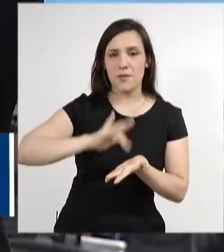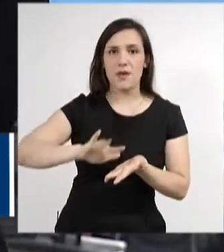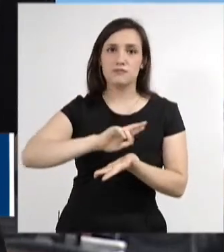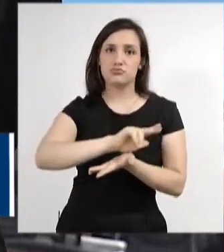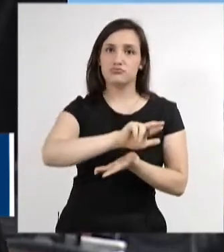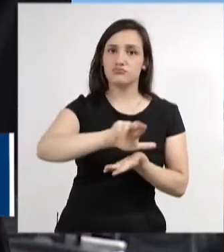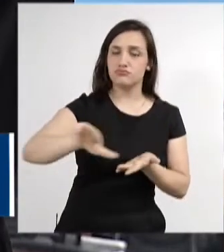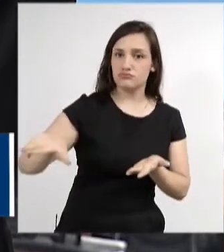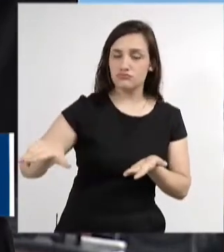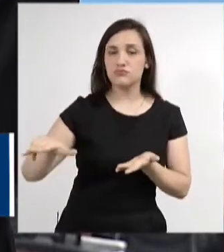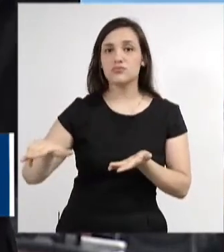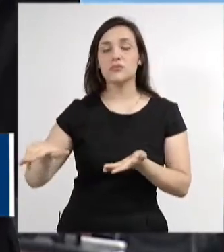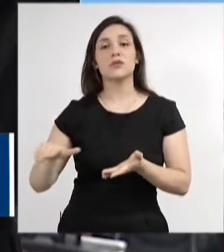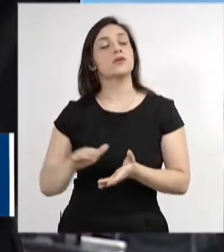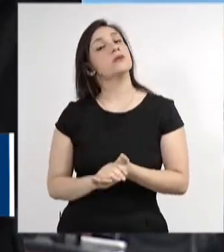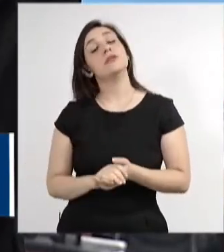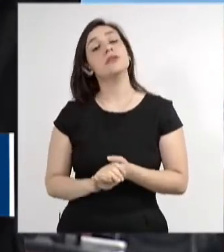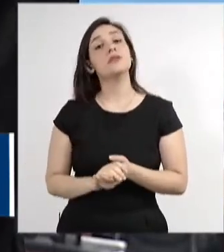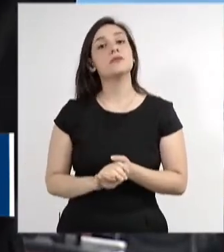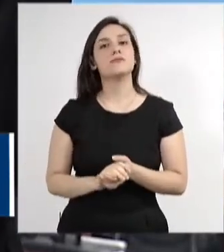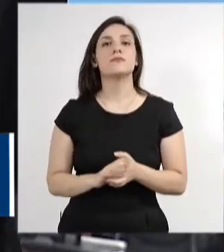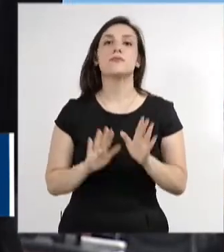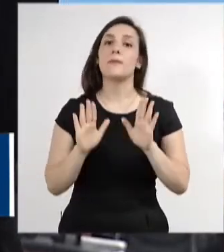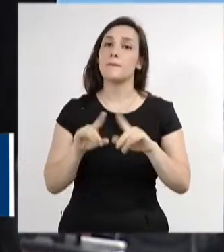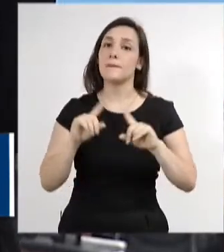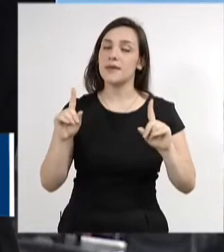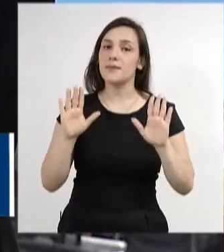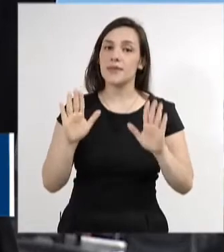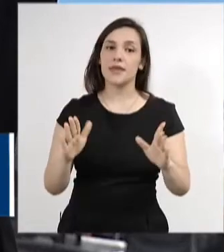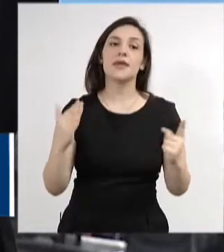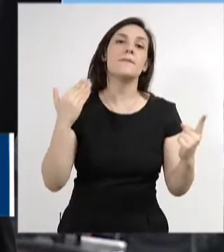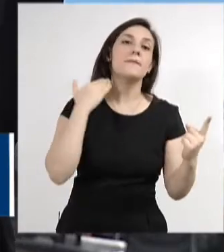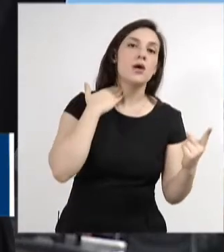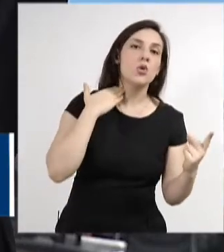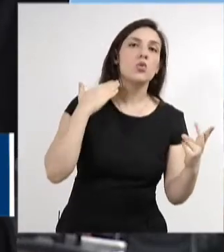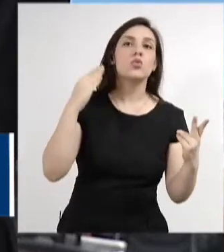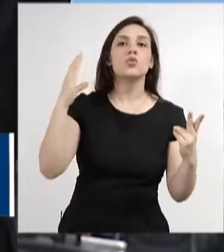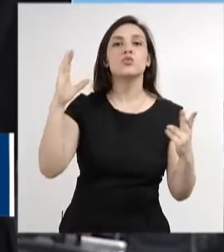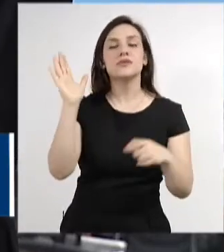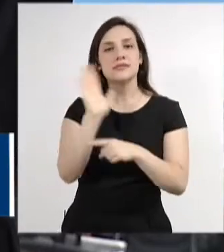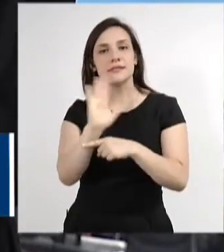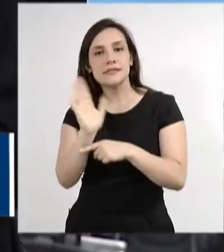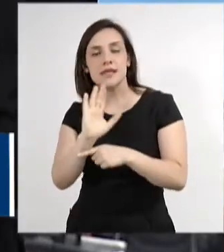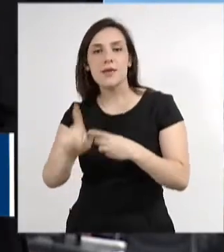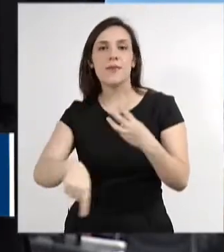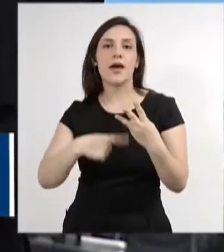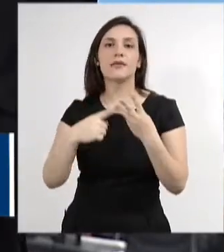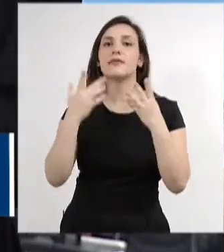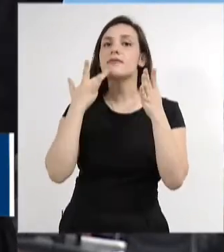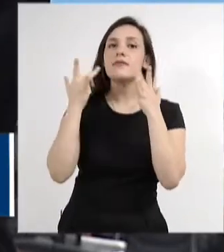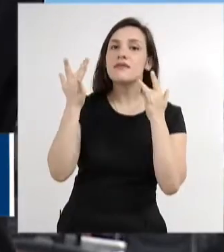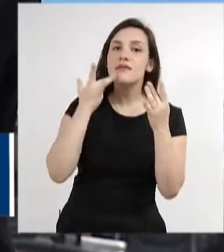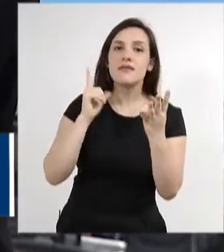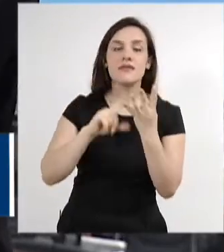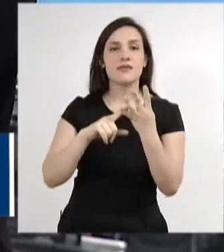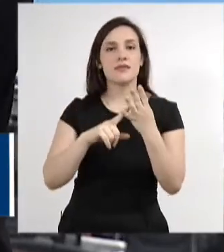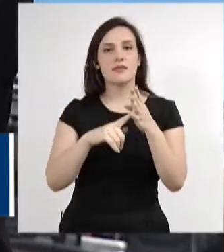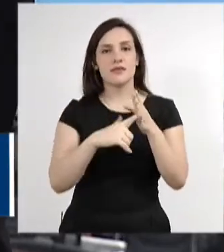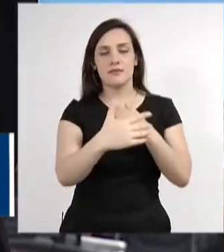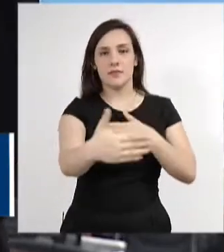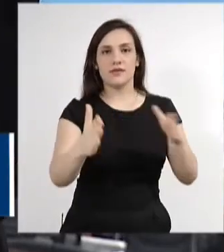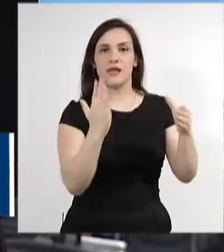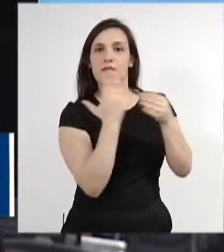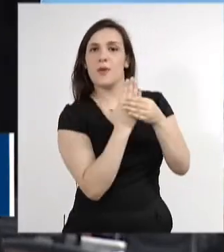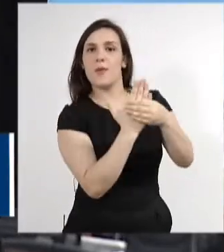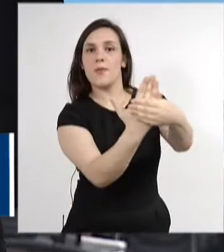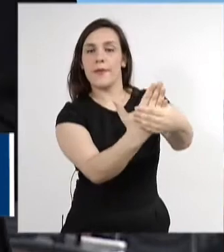nos bancos, a questão também aí dos cinemas, dos teatros, das bibliotecas. E, na verdade,